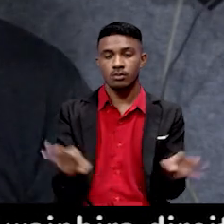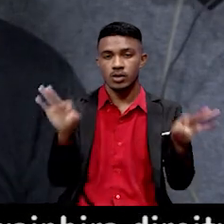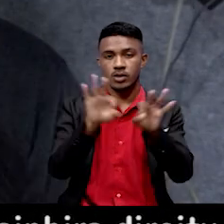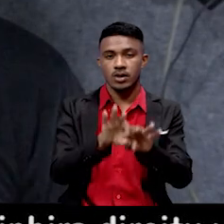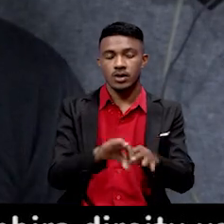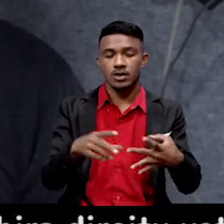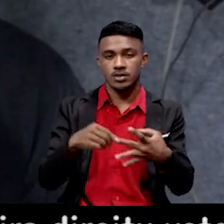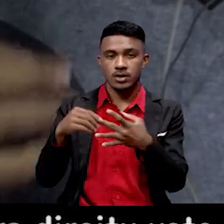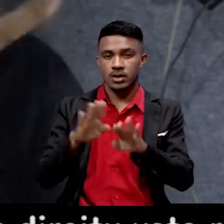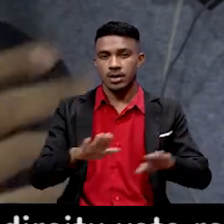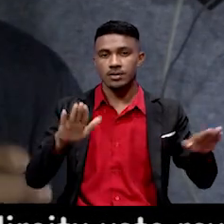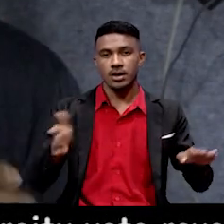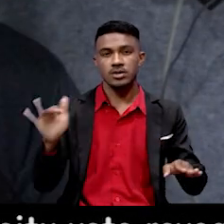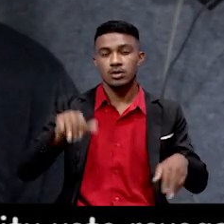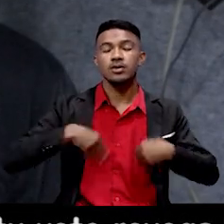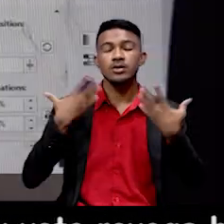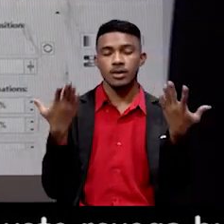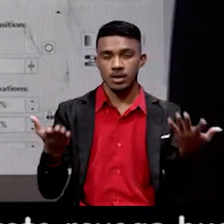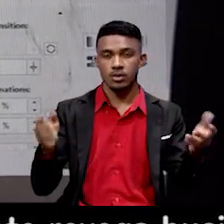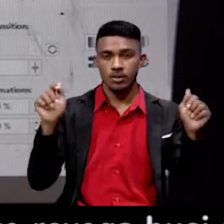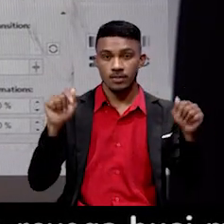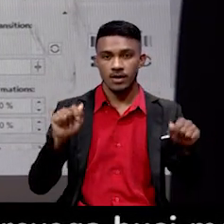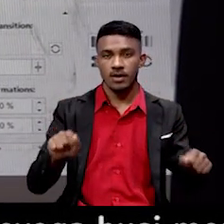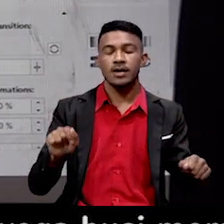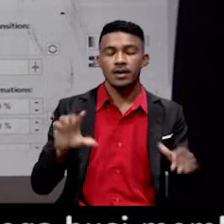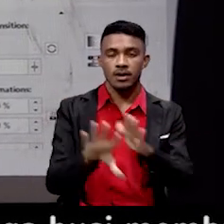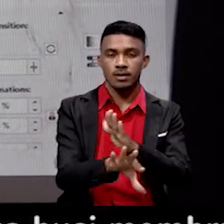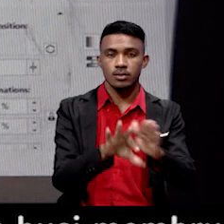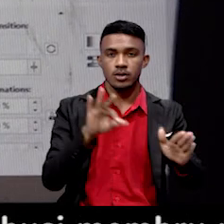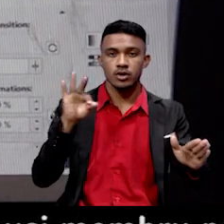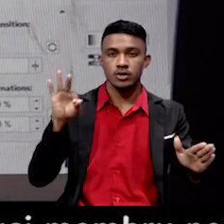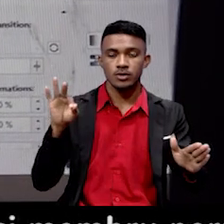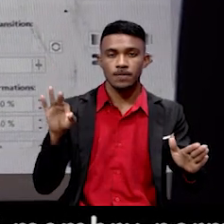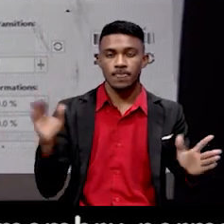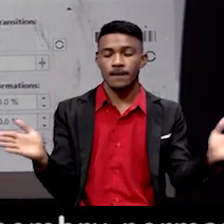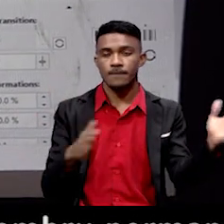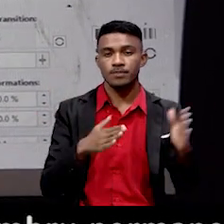sir. Então, você não vai a noite de um para tu. Vamos conceptos rali dan